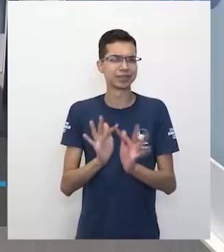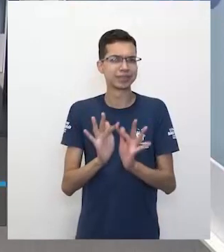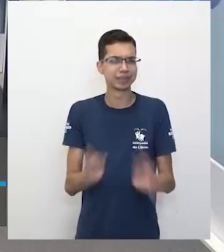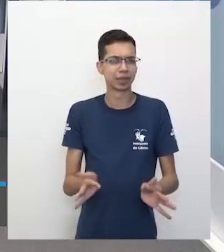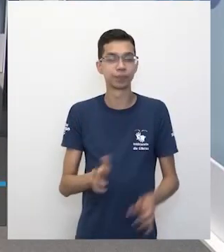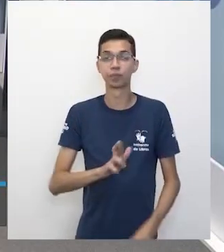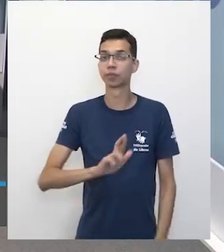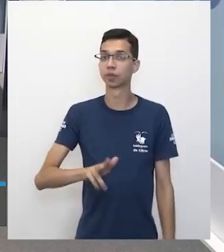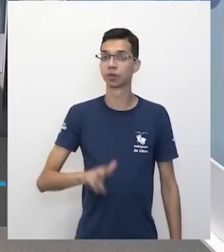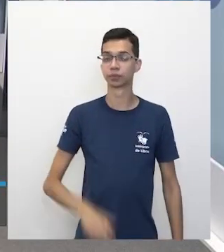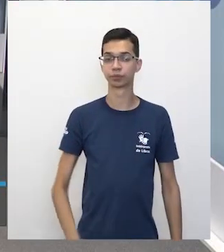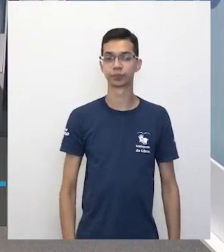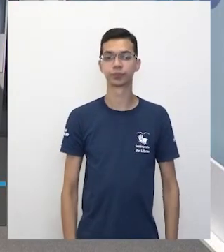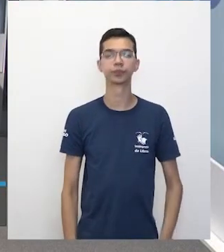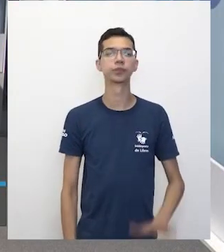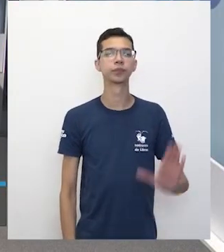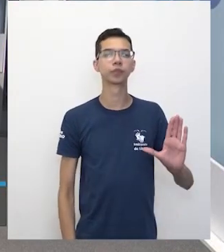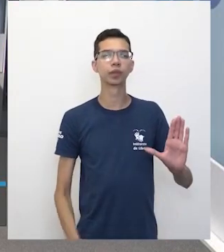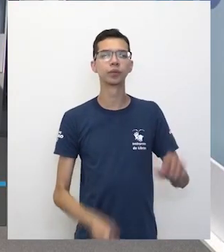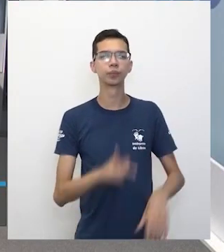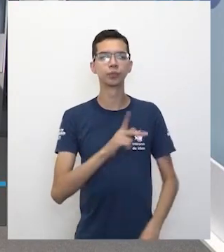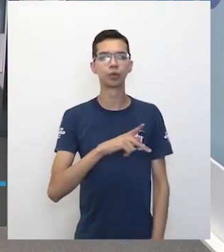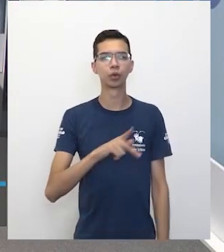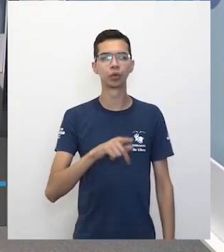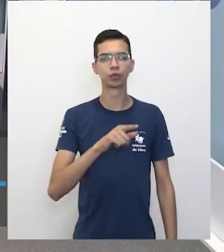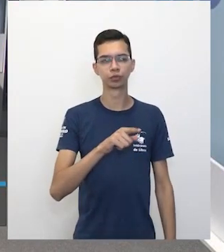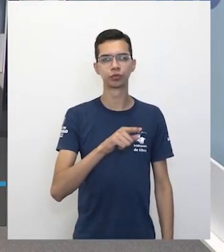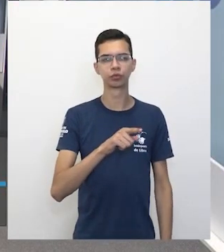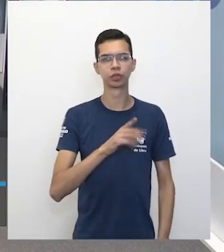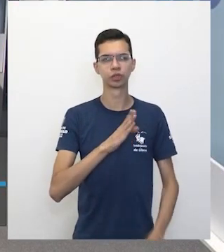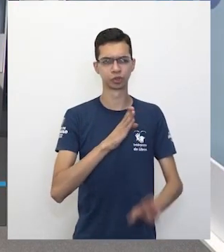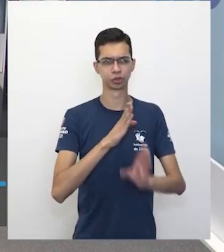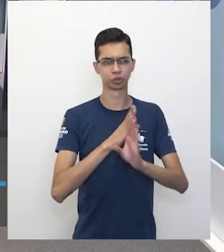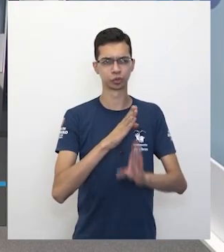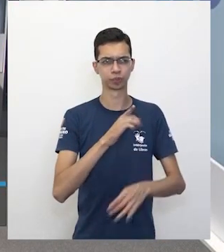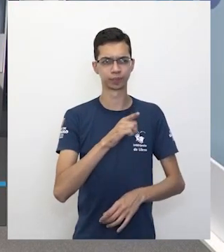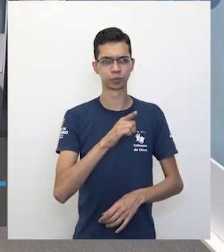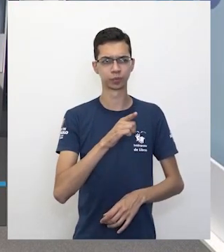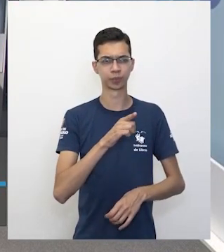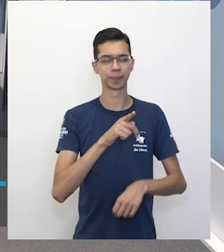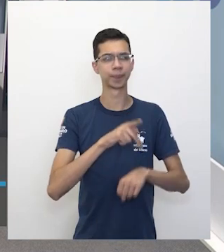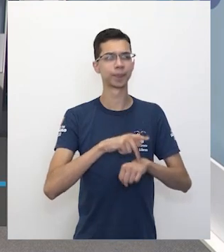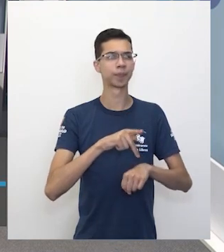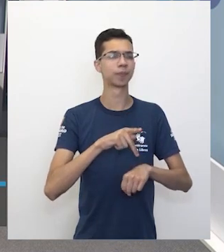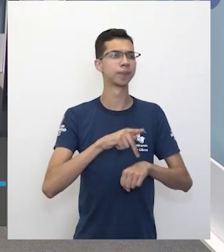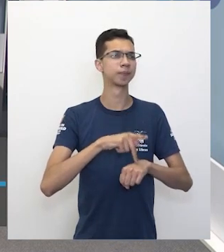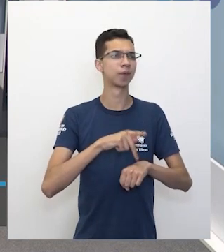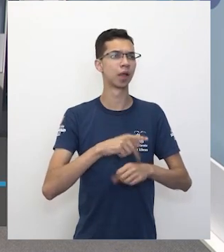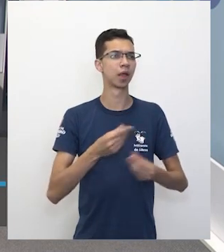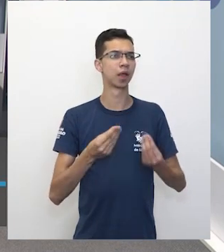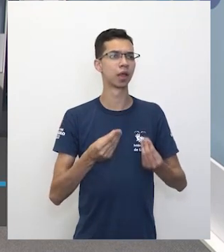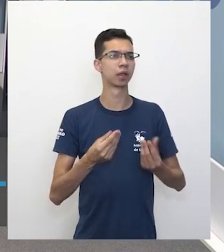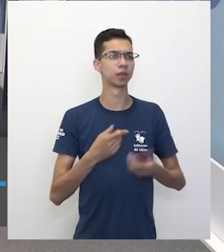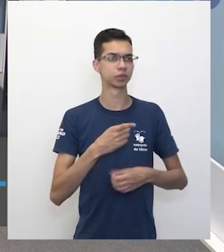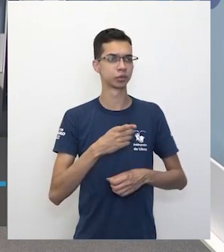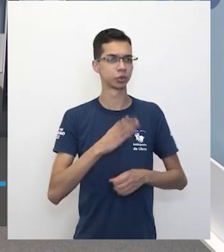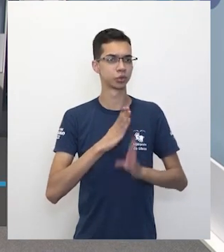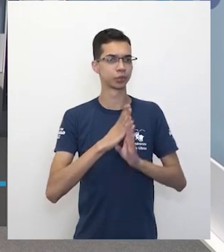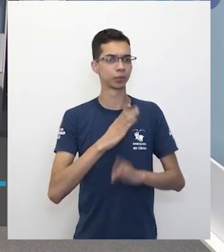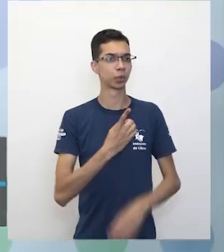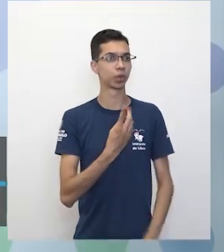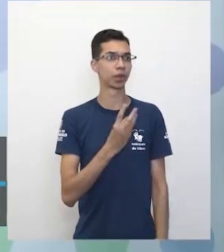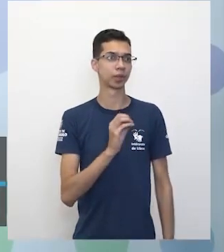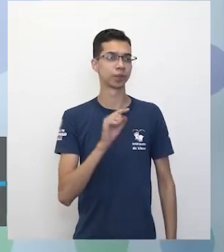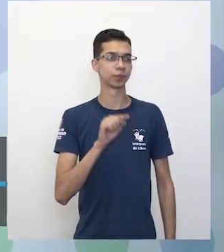perguntar uma coisa para você, professor Anderson. Você descobriu uma pedra, um fóssil de 130